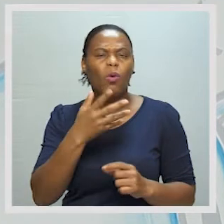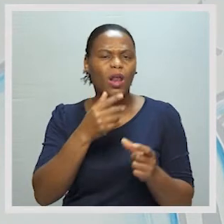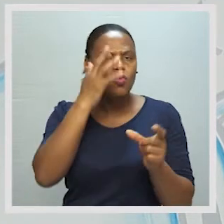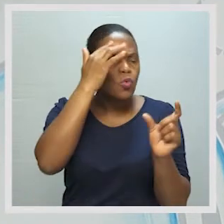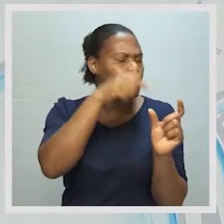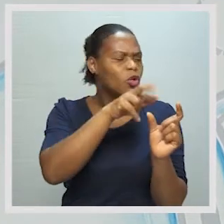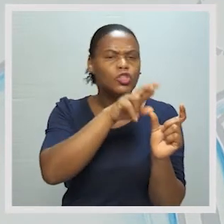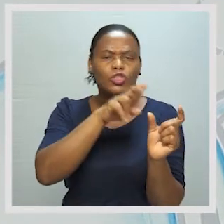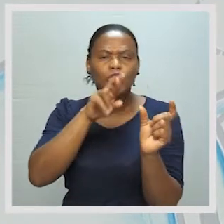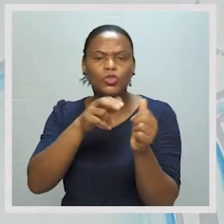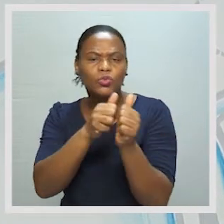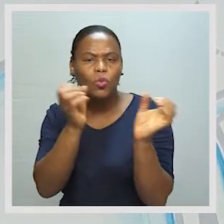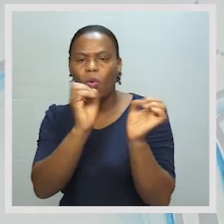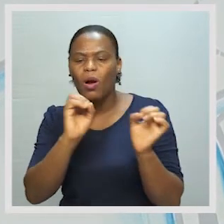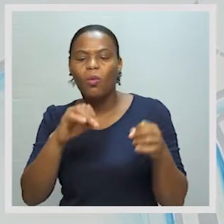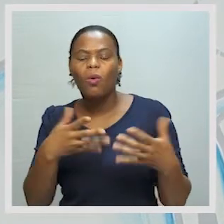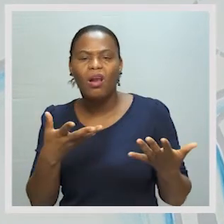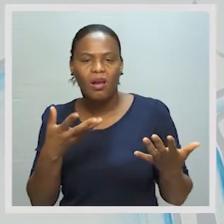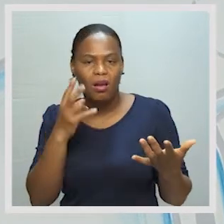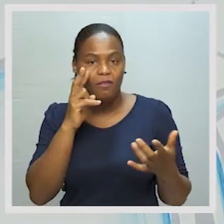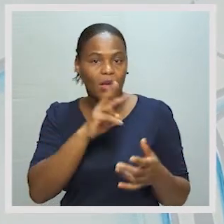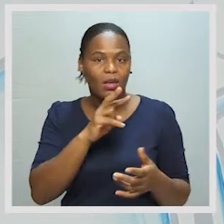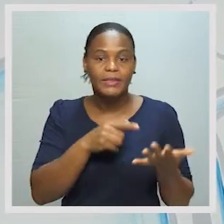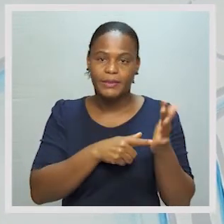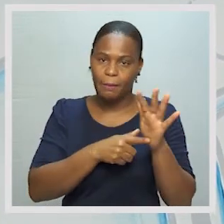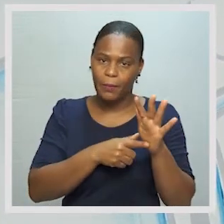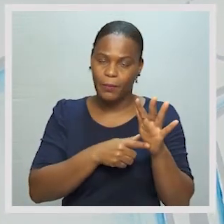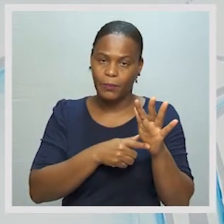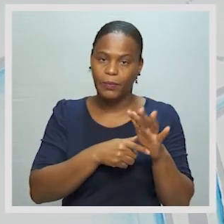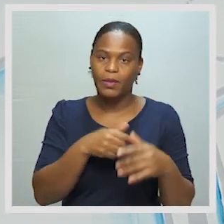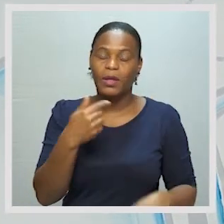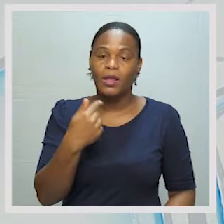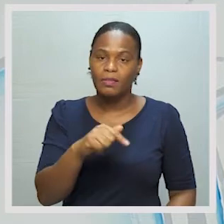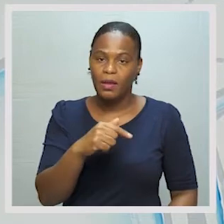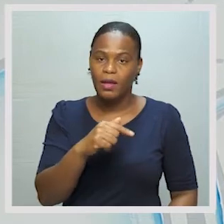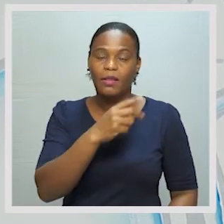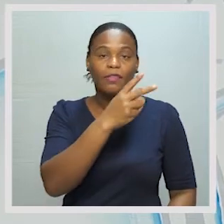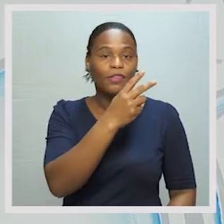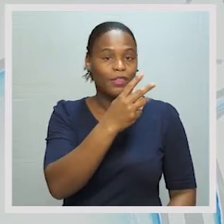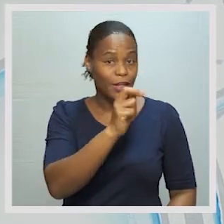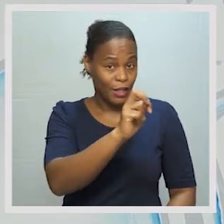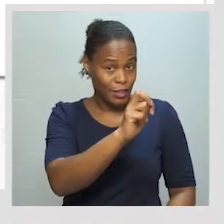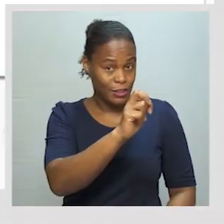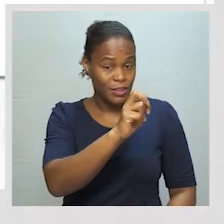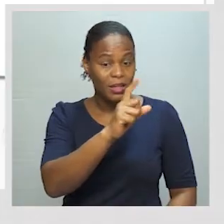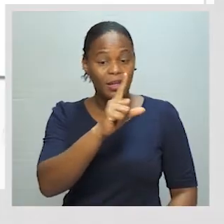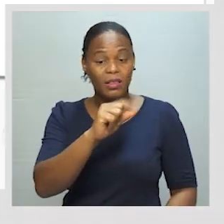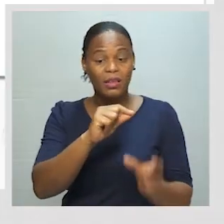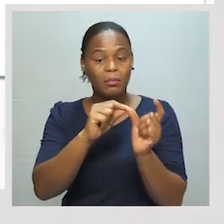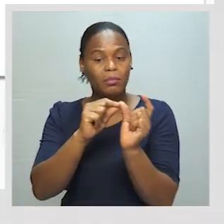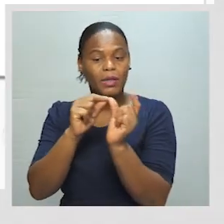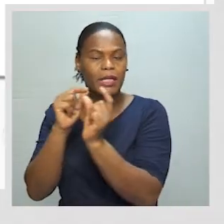têm incógnita nesta equação. Podemos ver o termo 3 e o